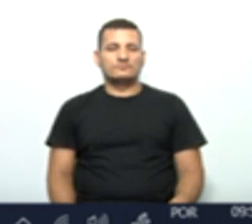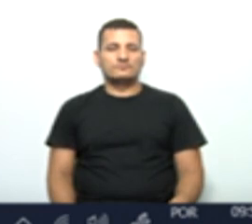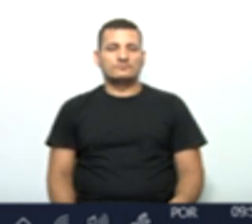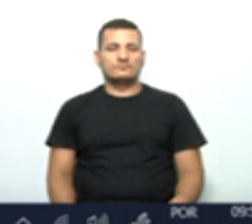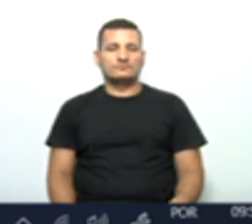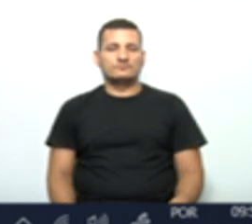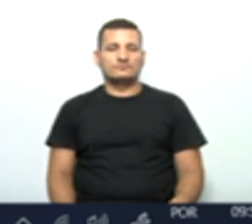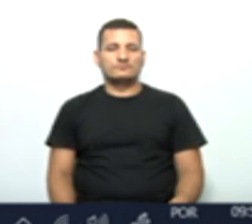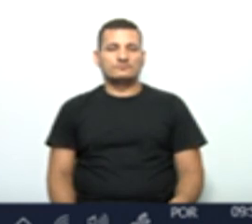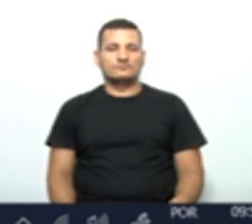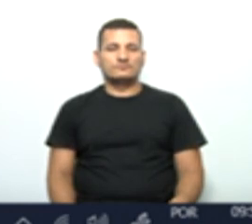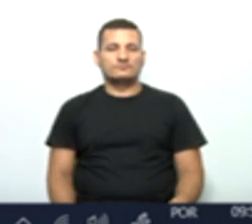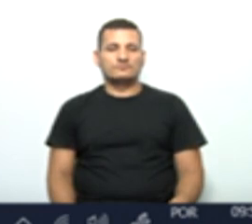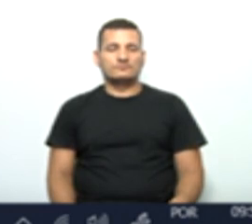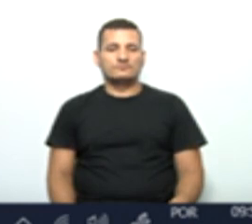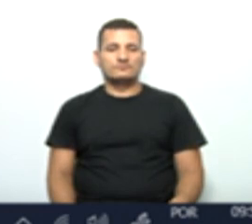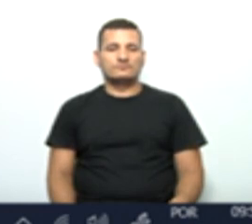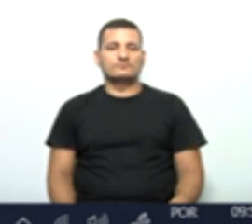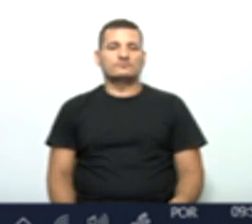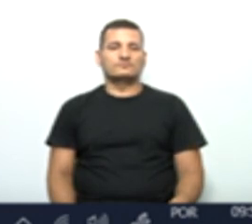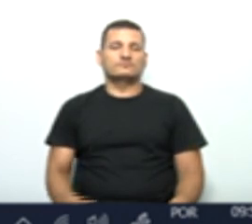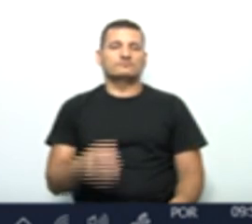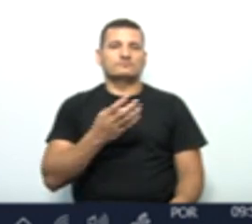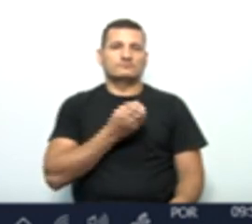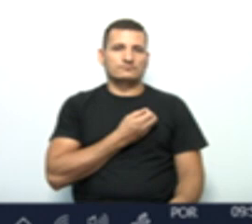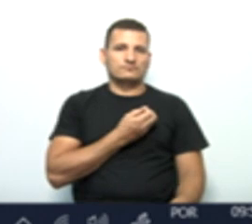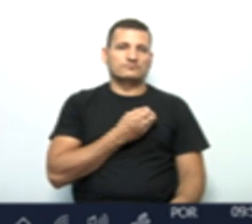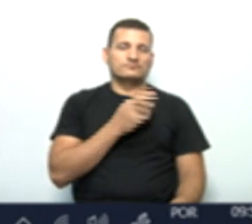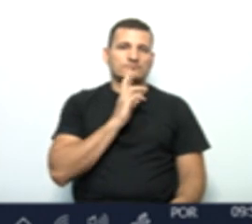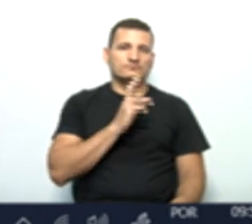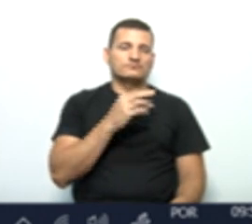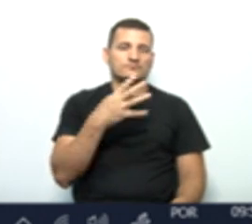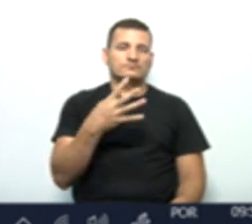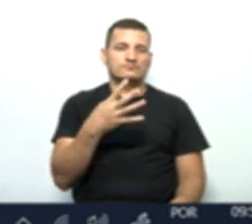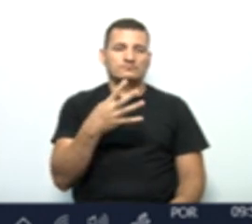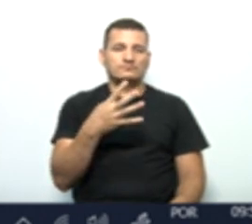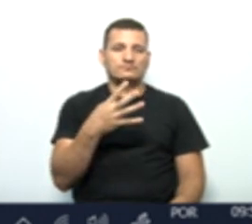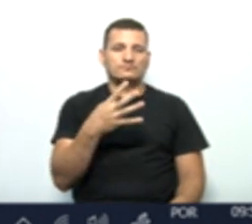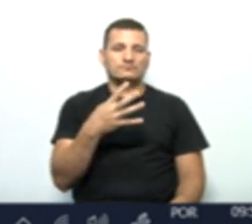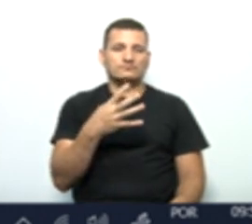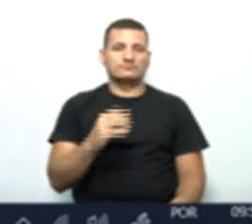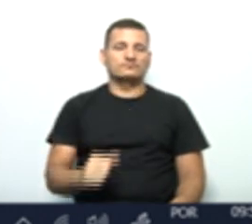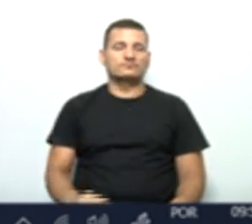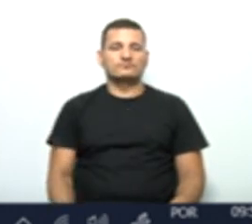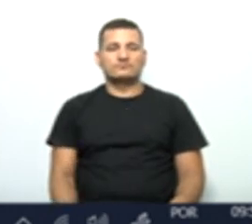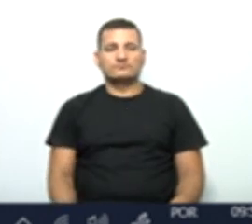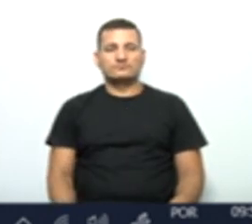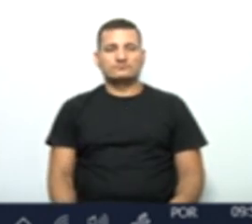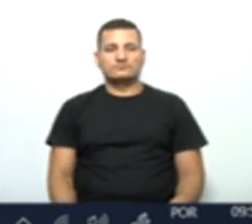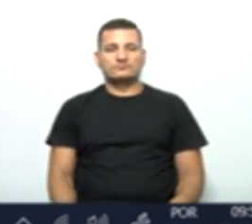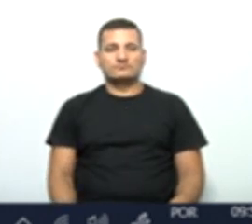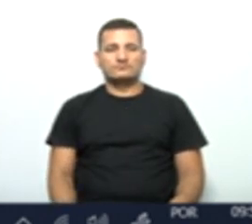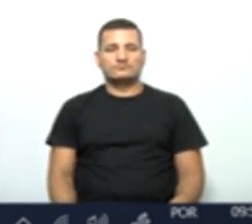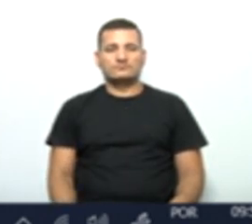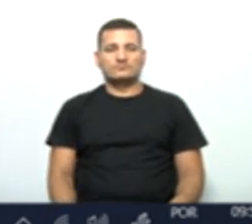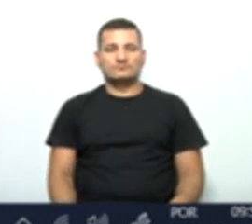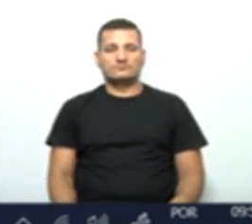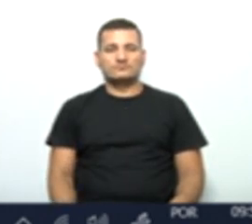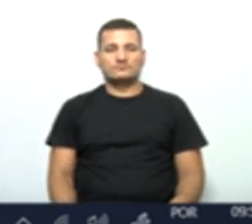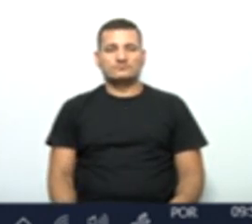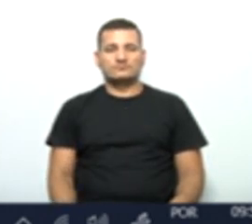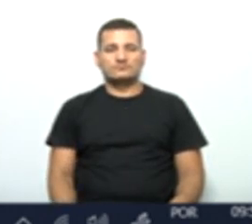tal, então, Enter. Pronto, mostrou lá, 4.1. Só que aí eu posso fazer assim também, ó. Eu não quero que mostre o resto,